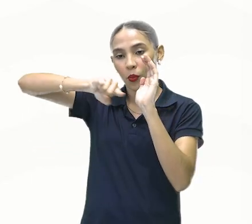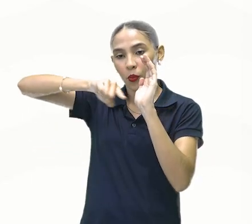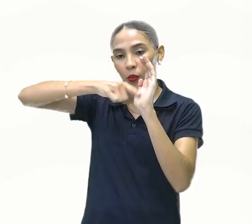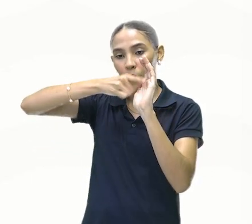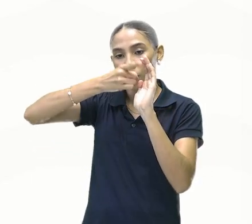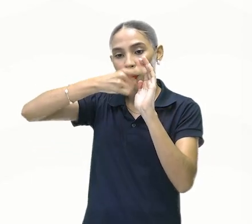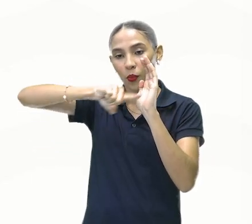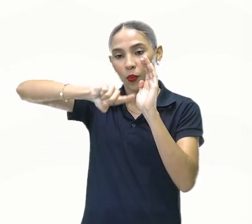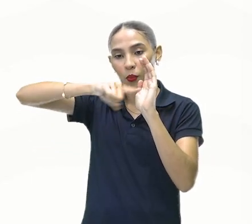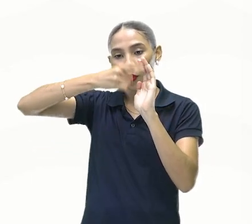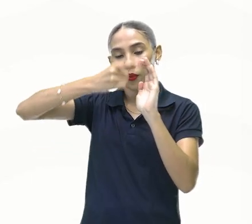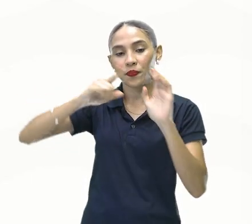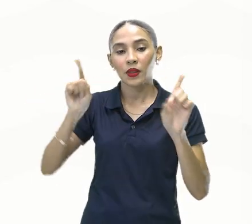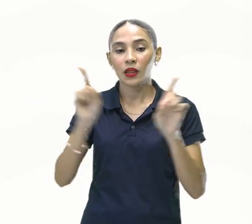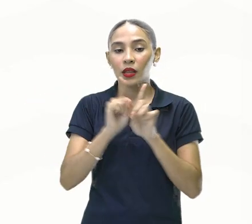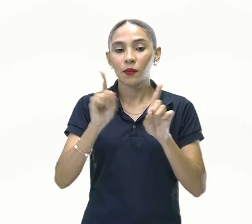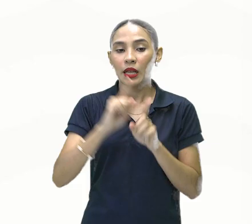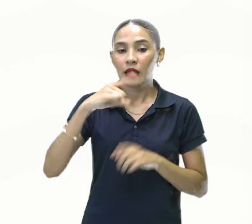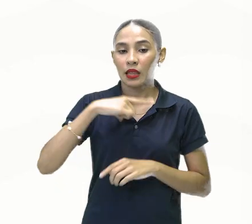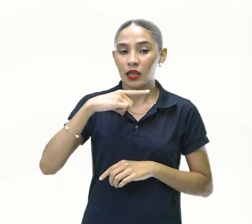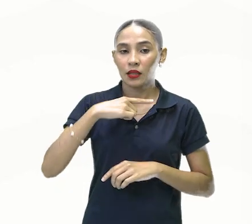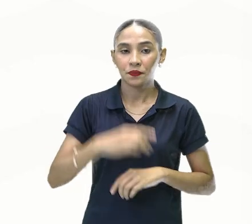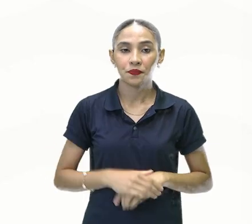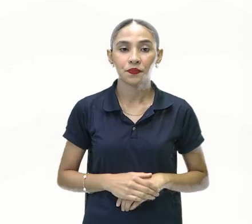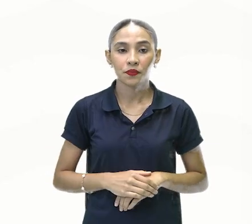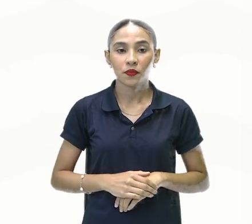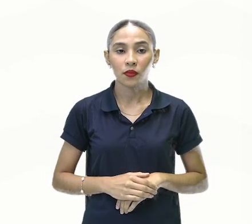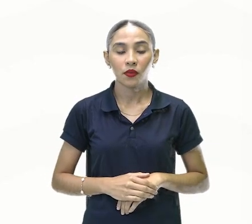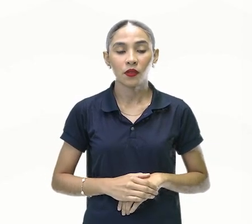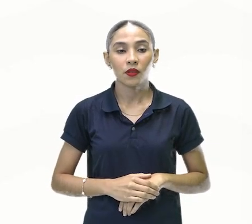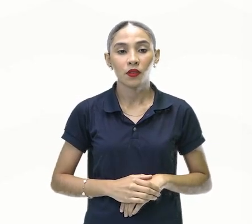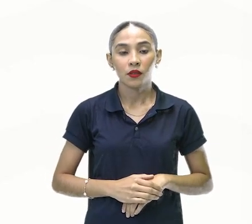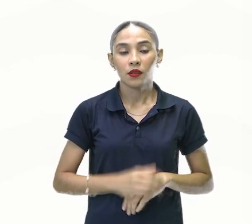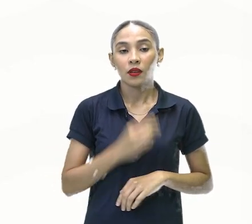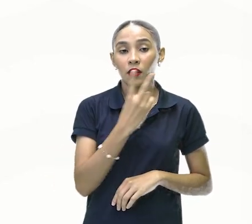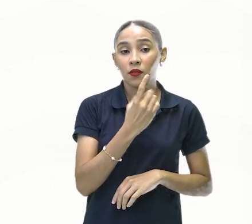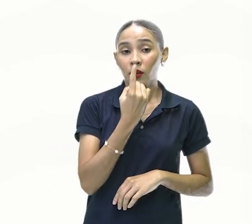faces, tá certo? A gente tem aqui também